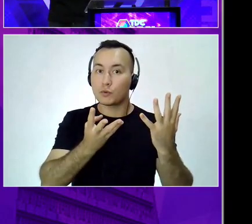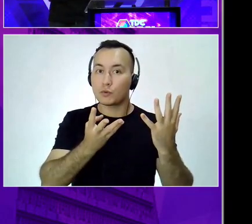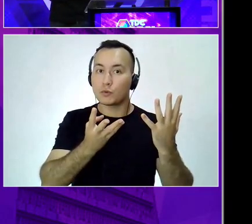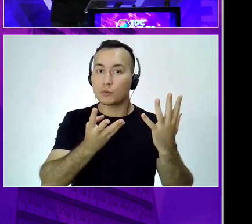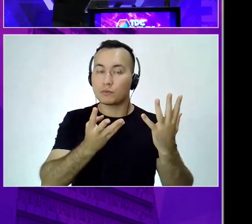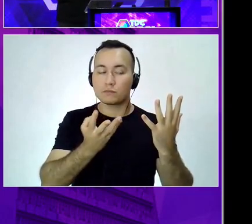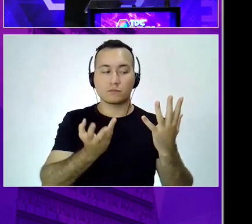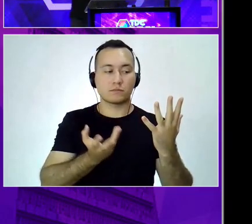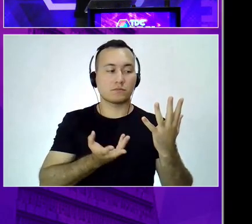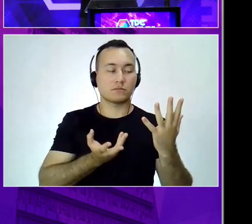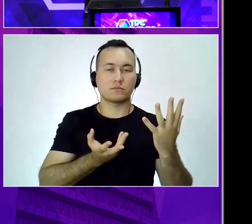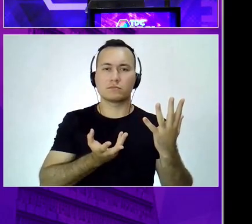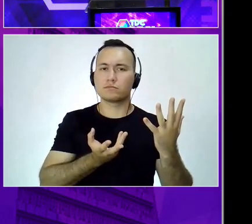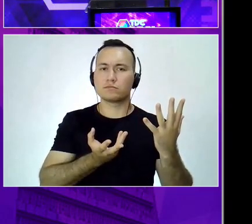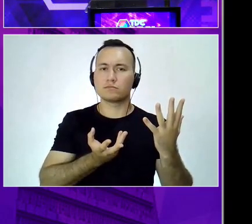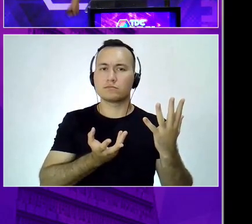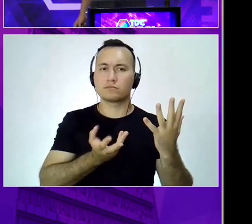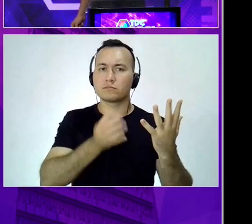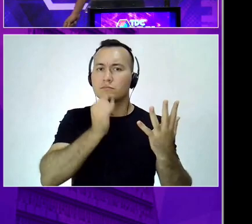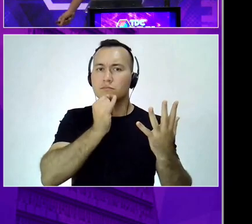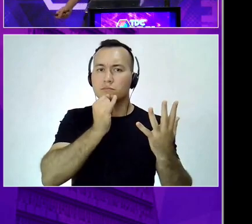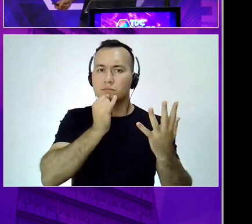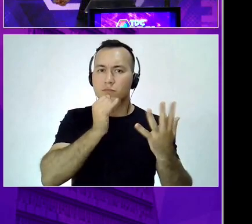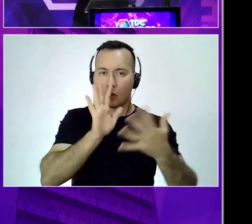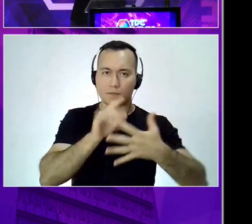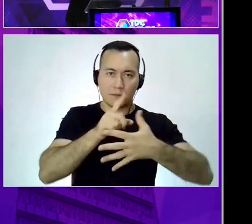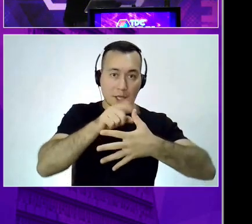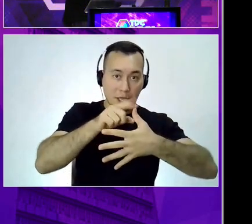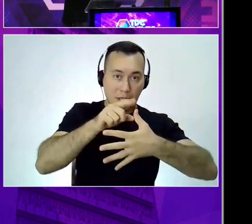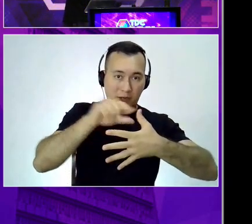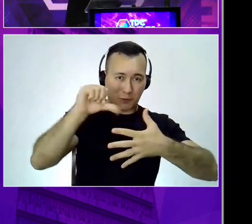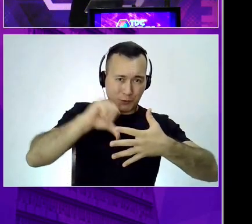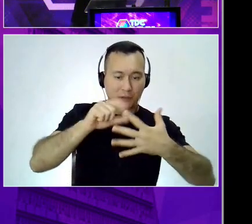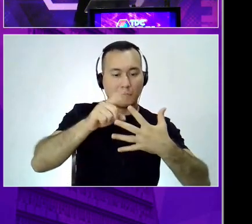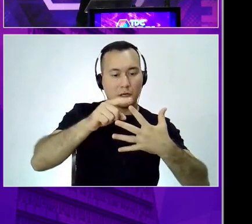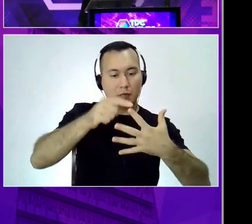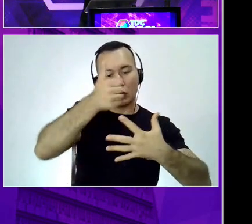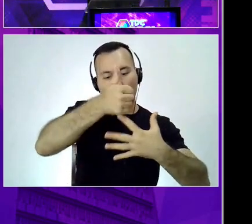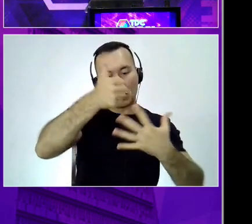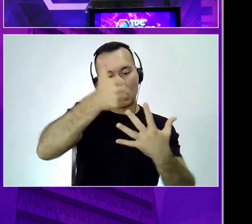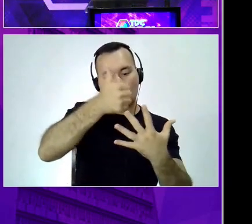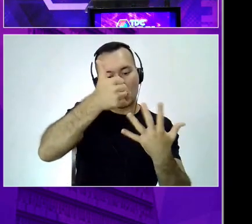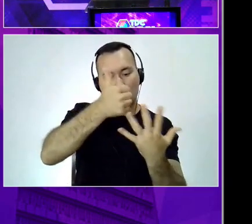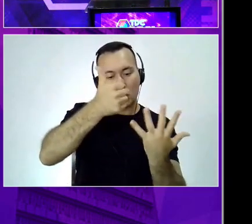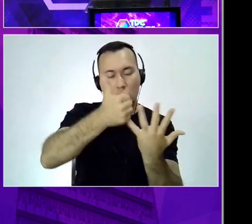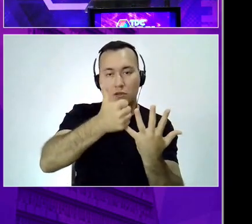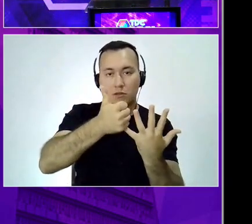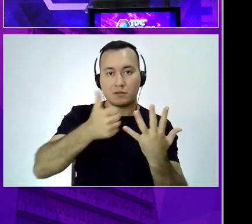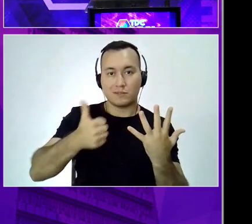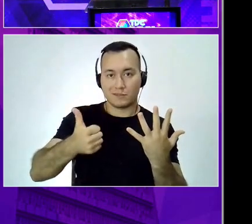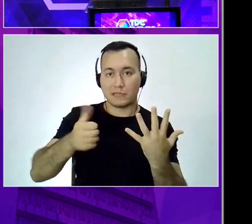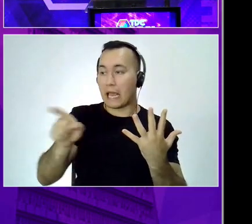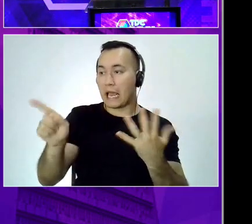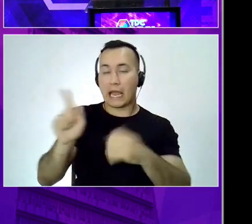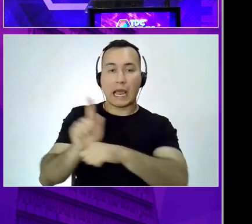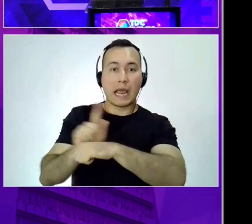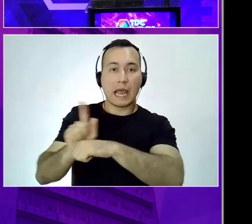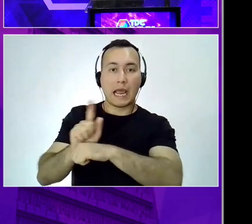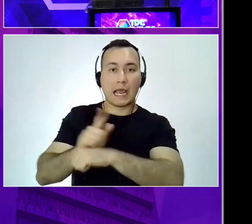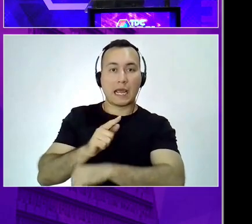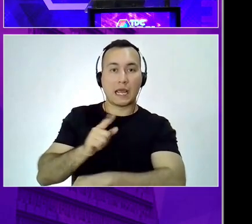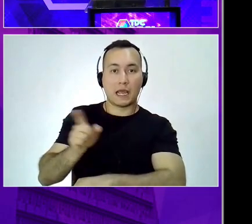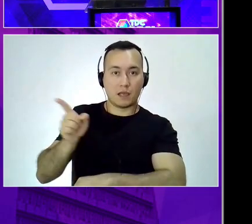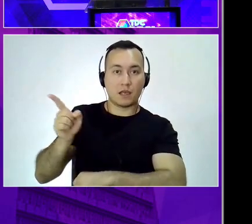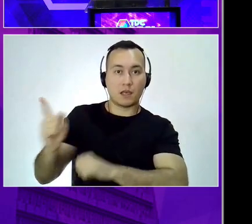uma única coisa que eu tinha para melhorar, né? Então, é importante assim a gente saber dosar isso daí